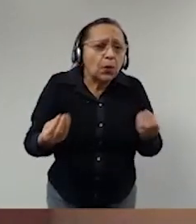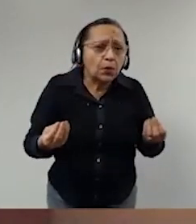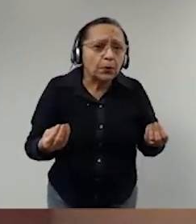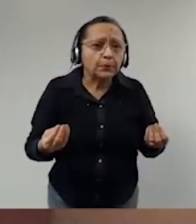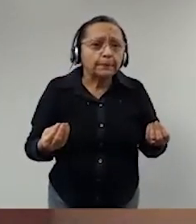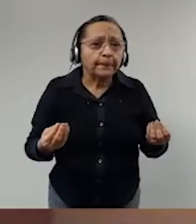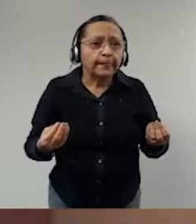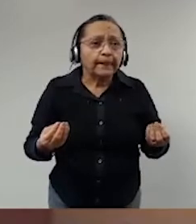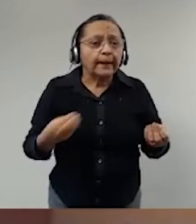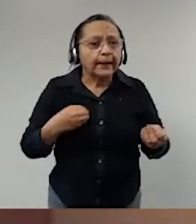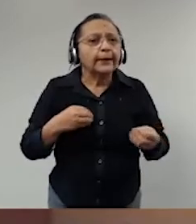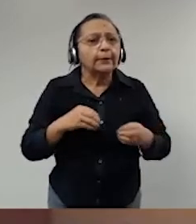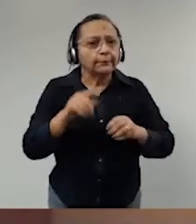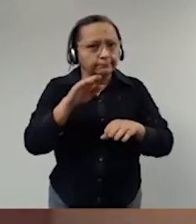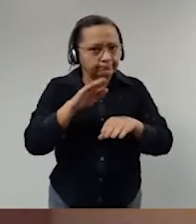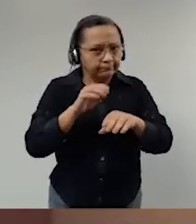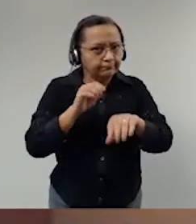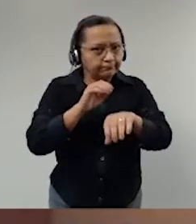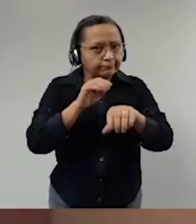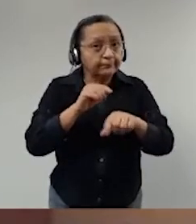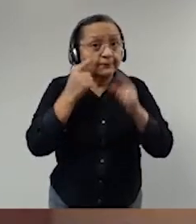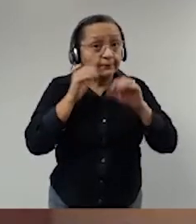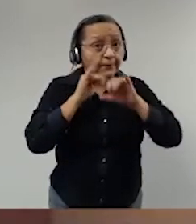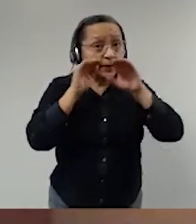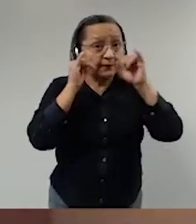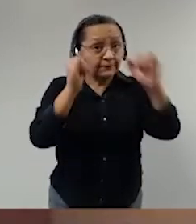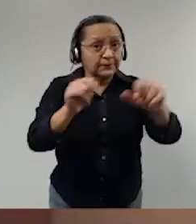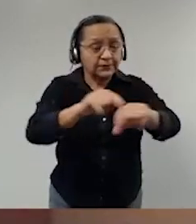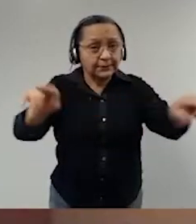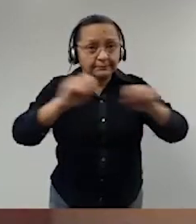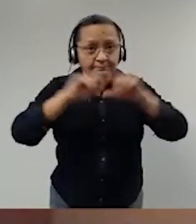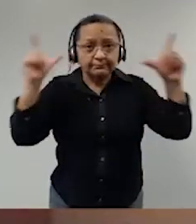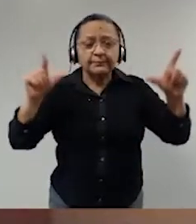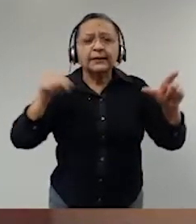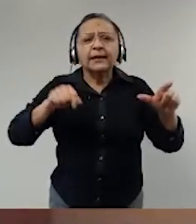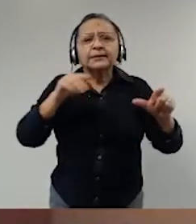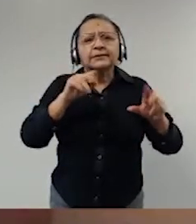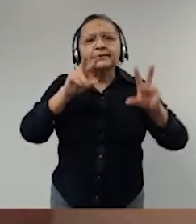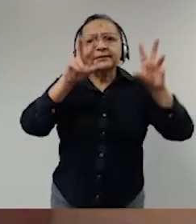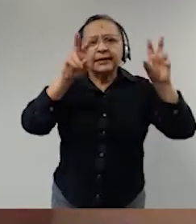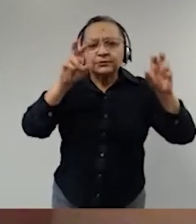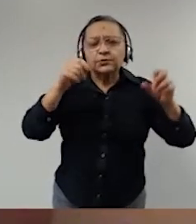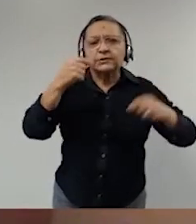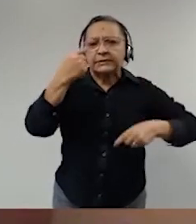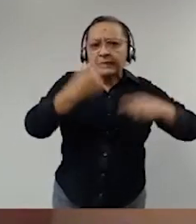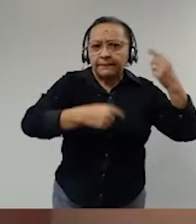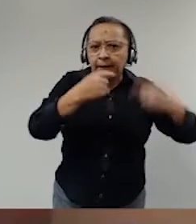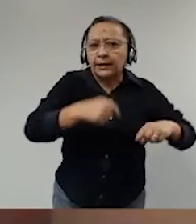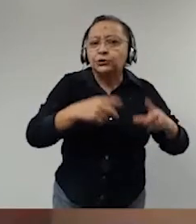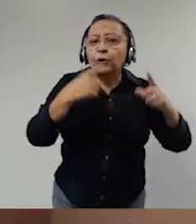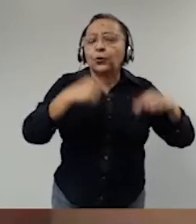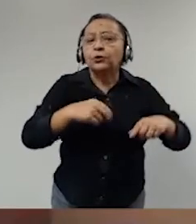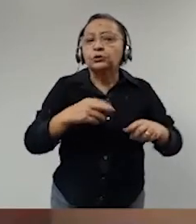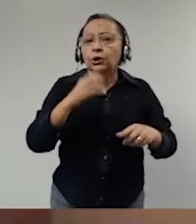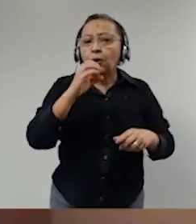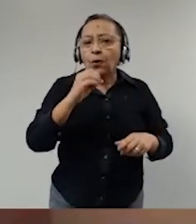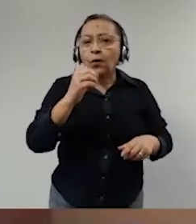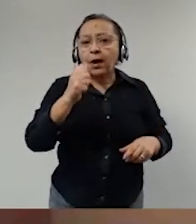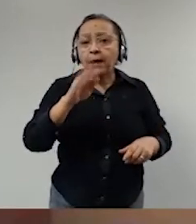e aí chama a atenção de todos. Nesses grandes debates, dos quais a OAB teve um papel